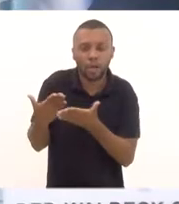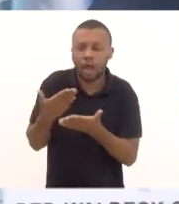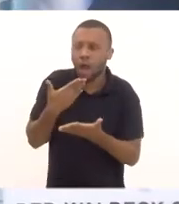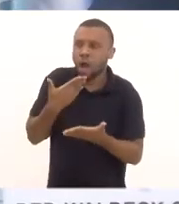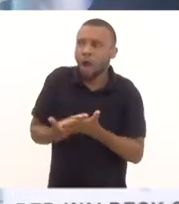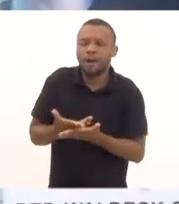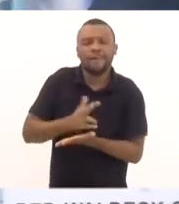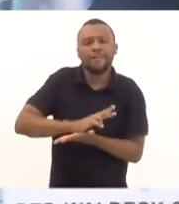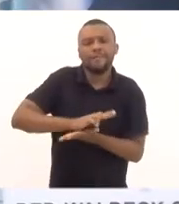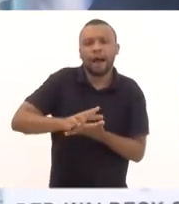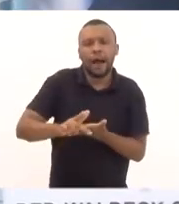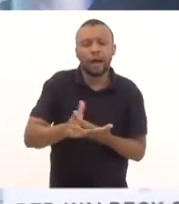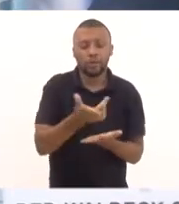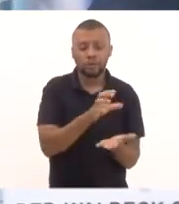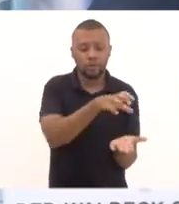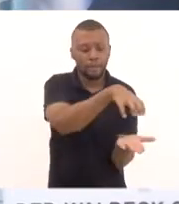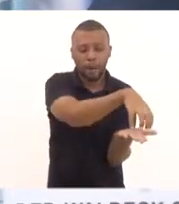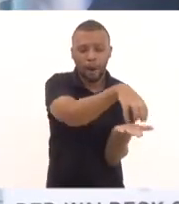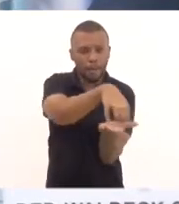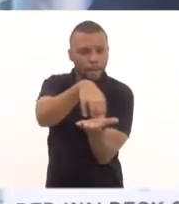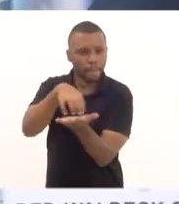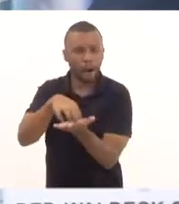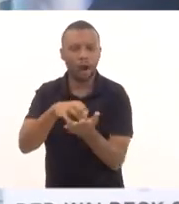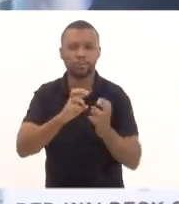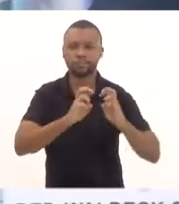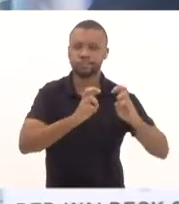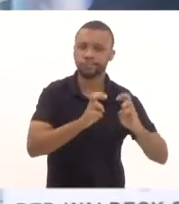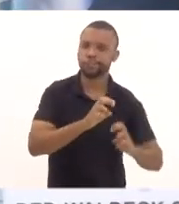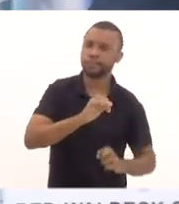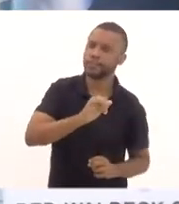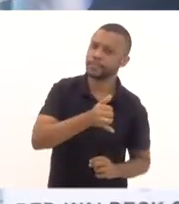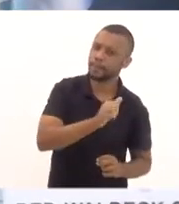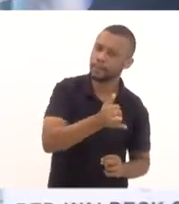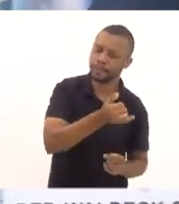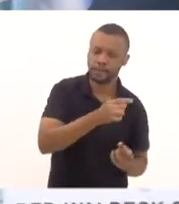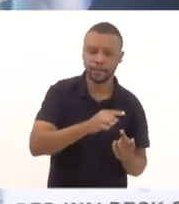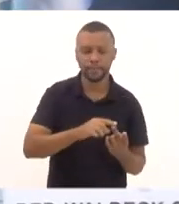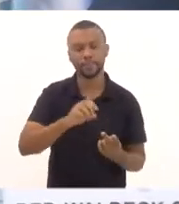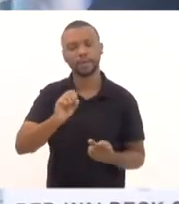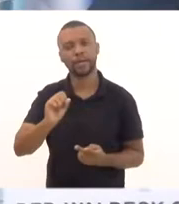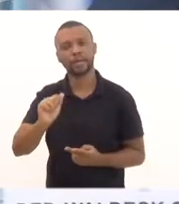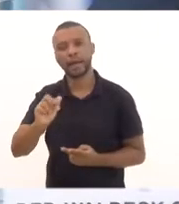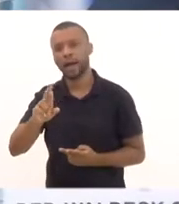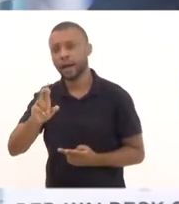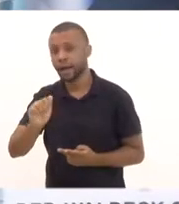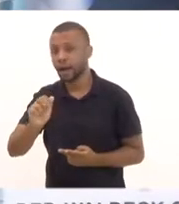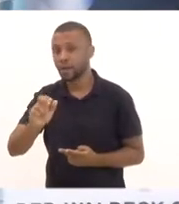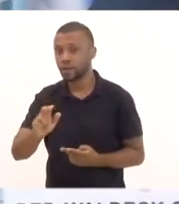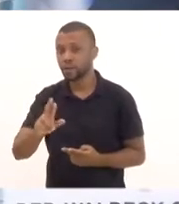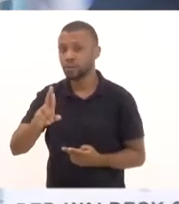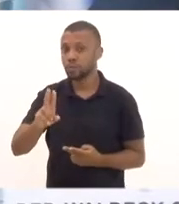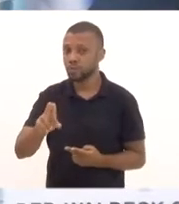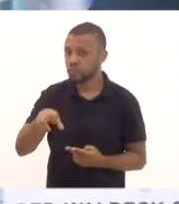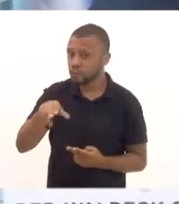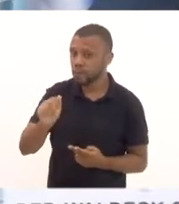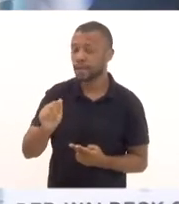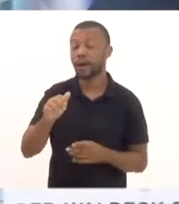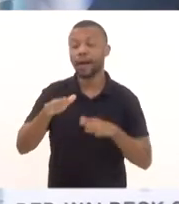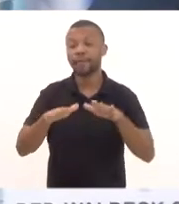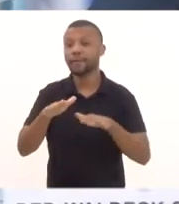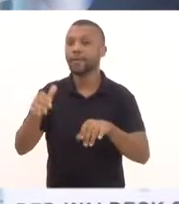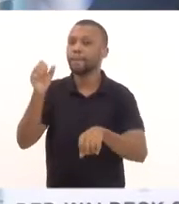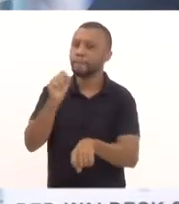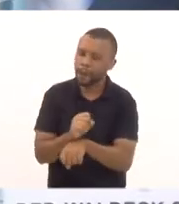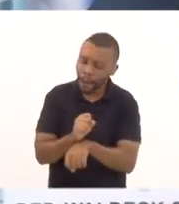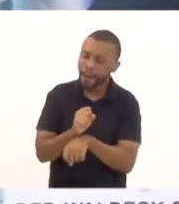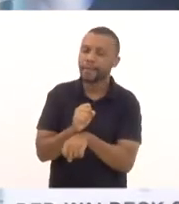várias linhas né Já tô ramal Japeri essa ramal Saracuruna e osso como Santa Cruz às vezes a apelação se chama para